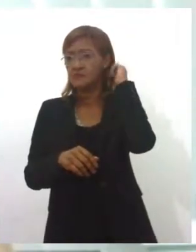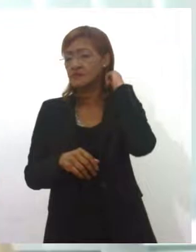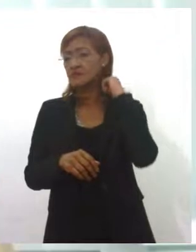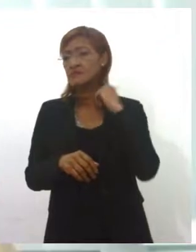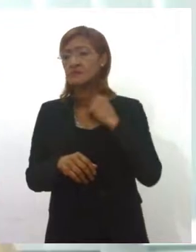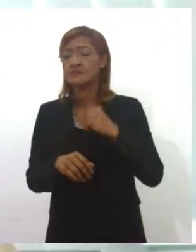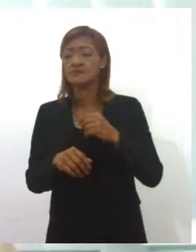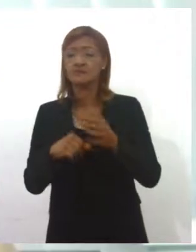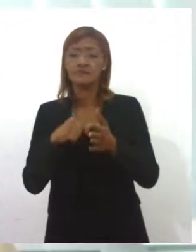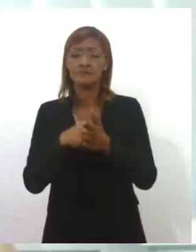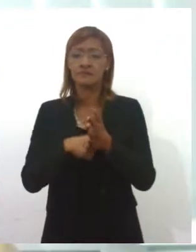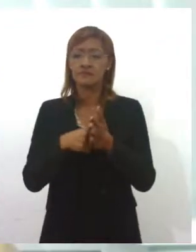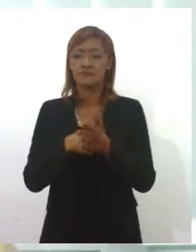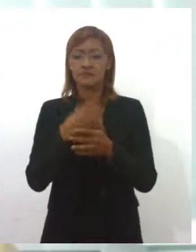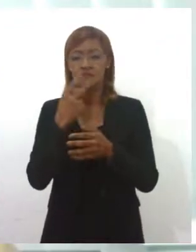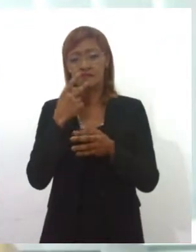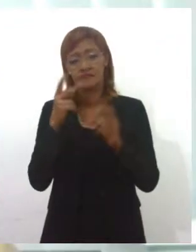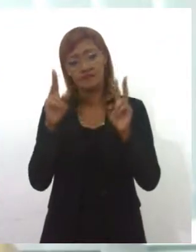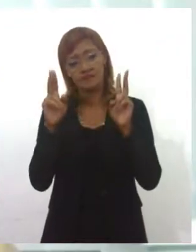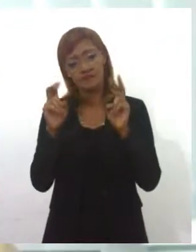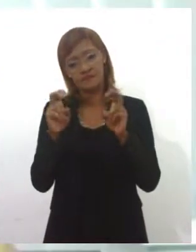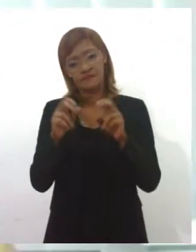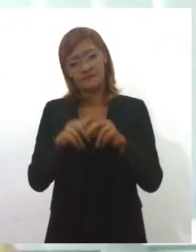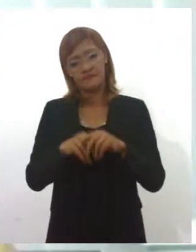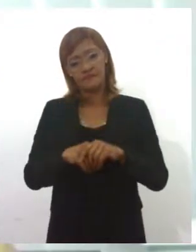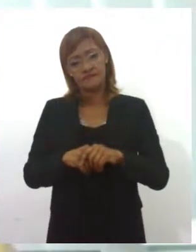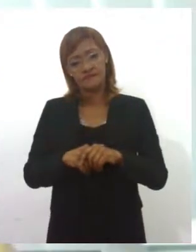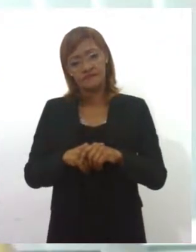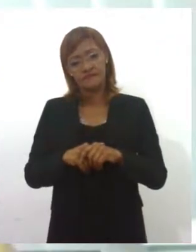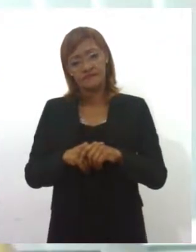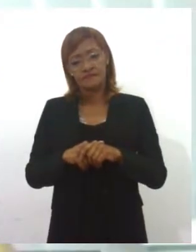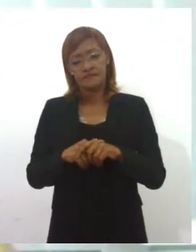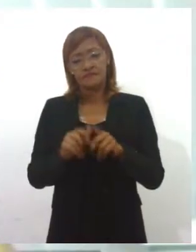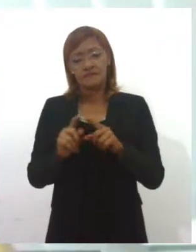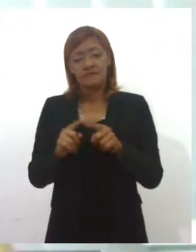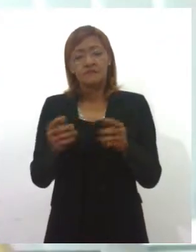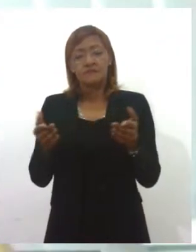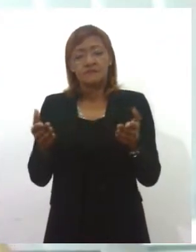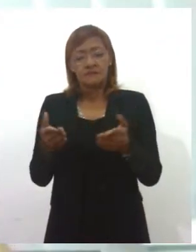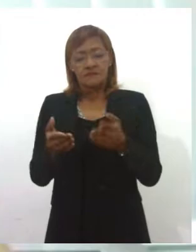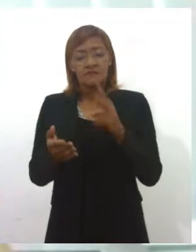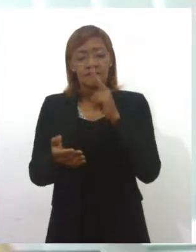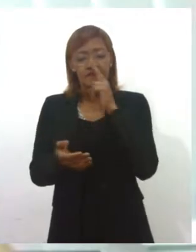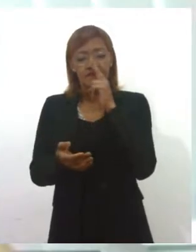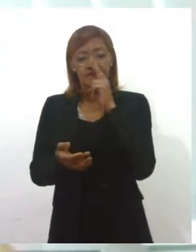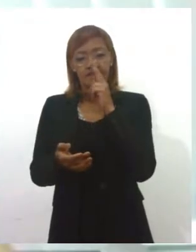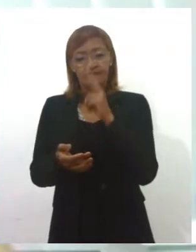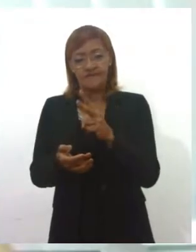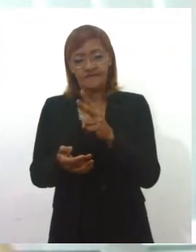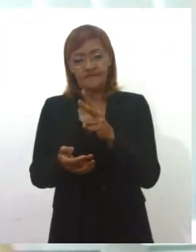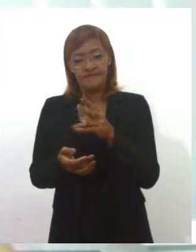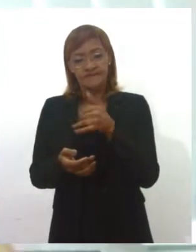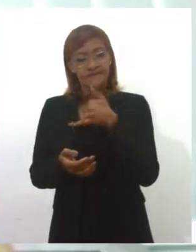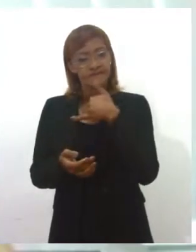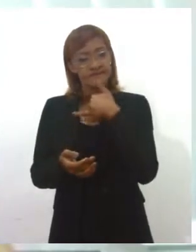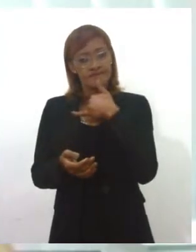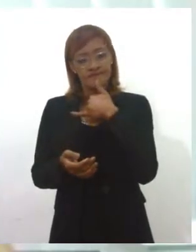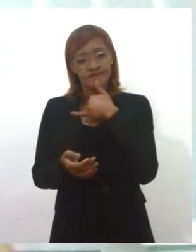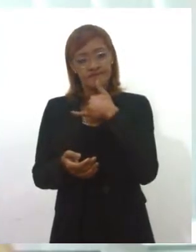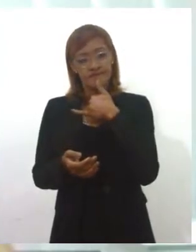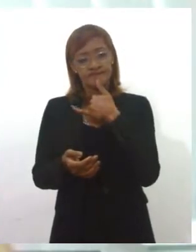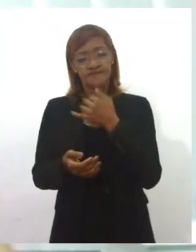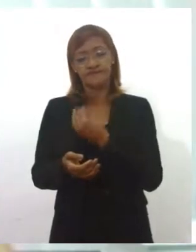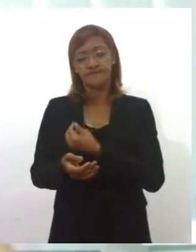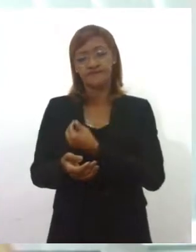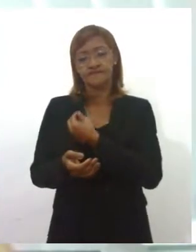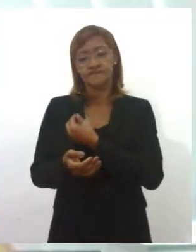sobre esse tema embora seja um tema que está cada vez mais frequente infelizmente na nossa